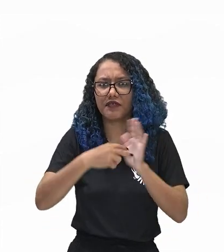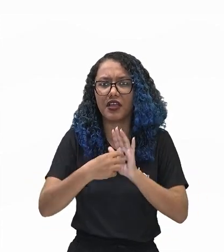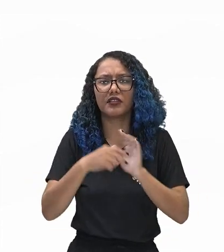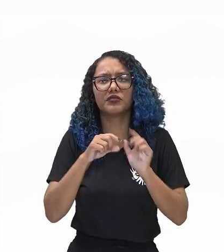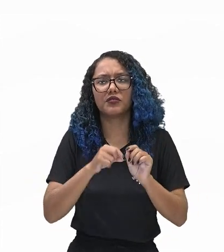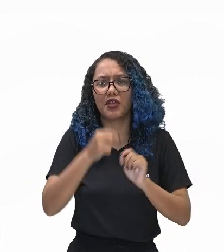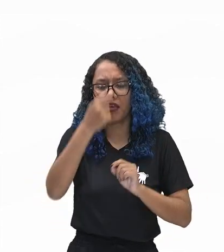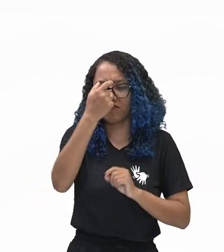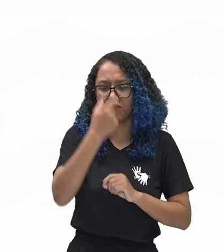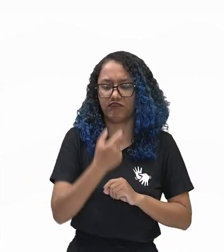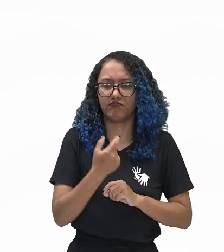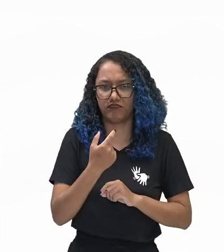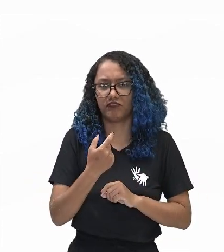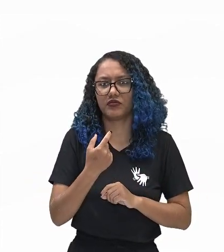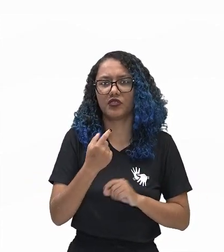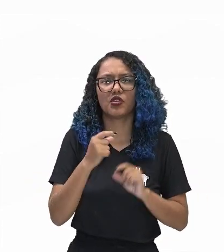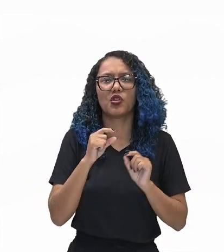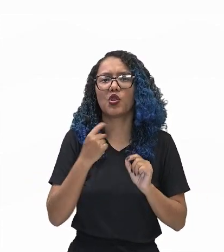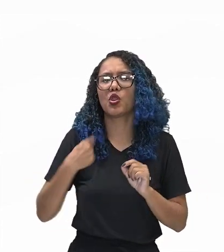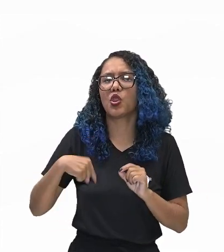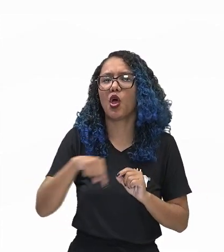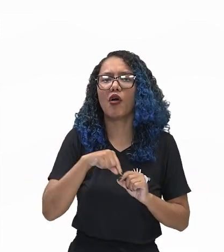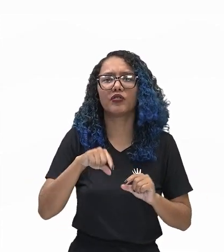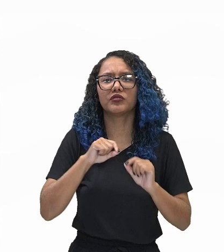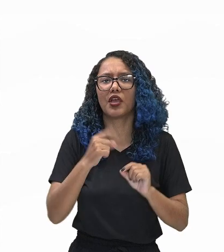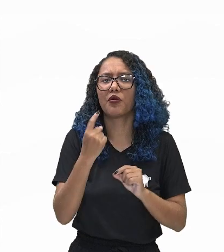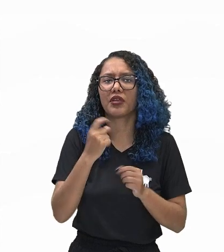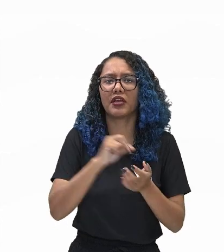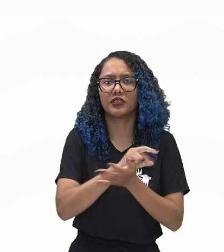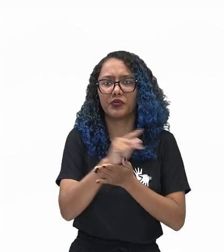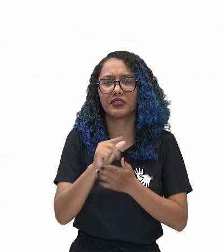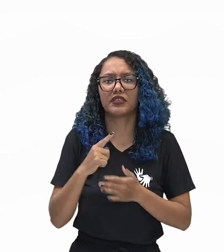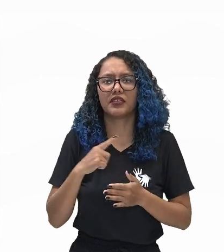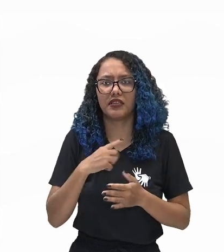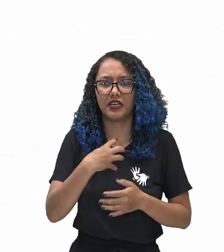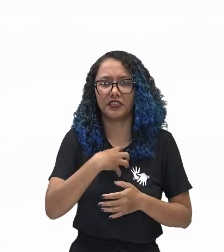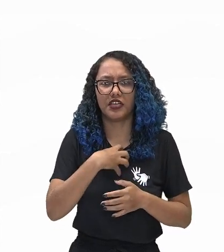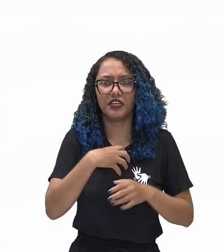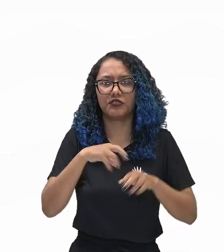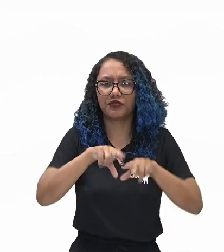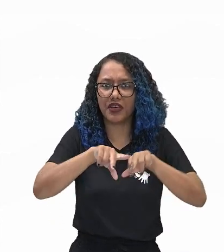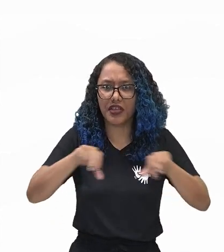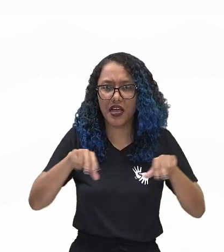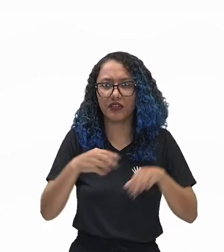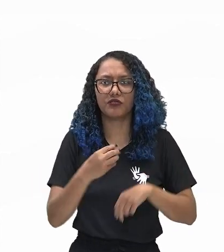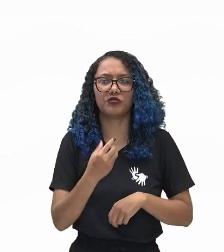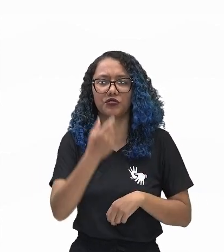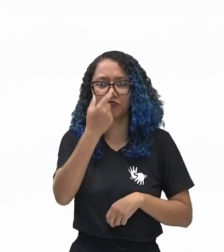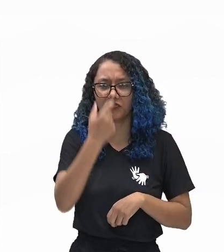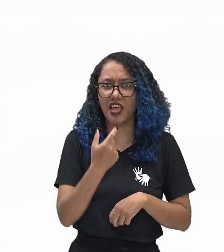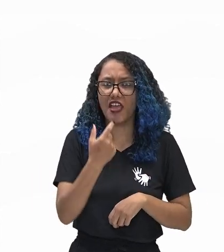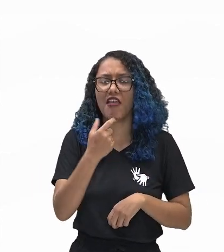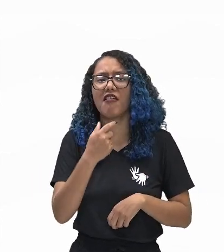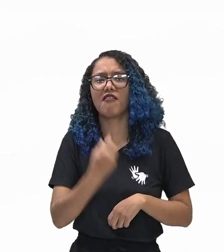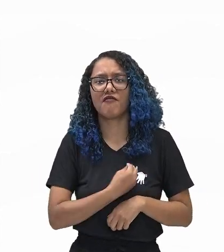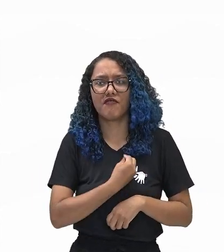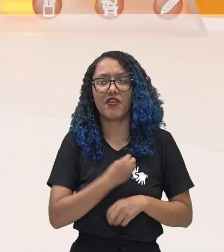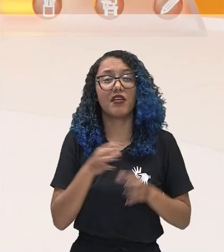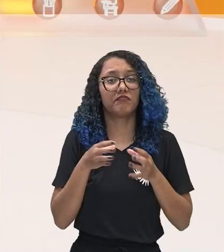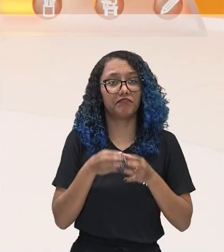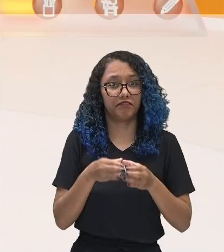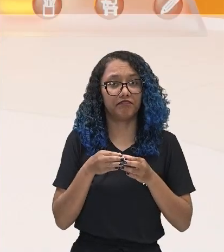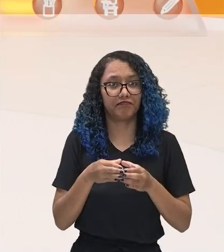sermos uma única espécie com diferentes jeitos de ser, viver e